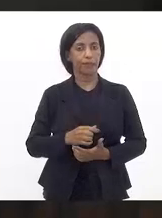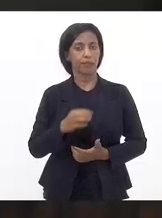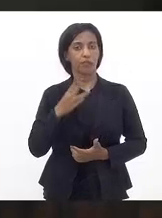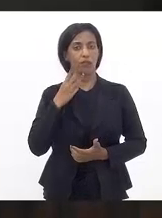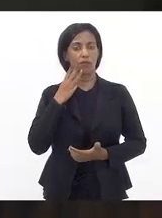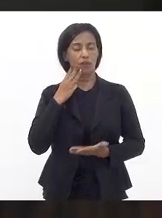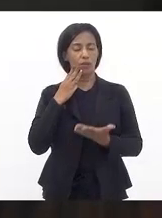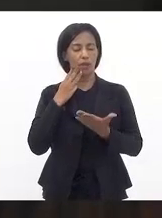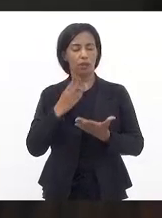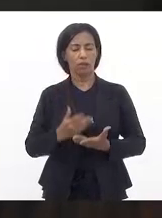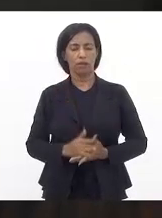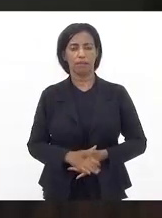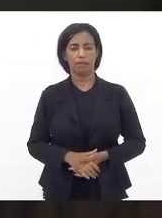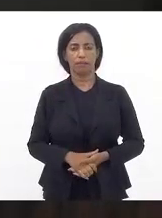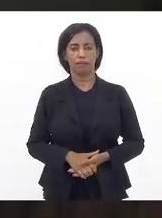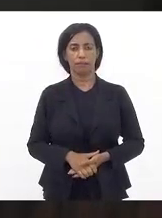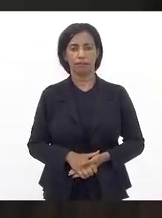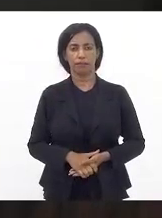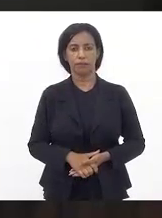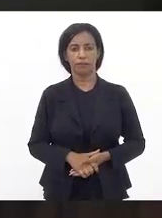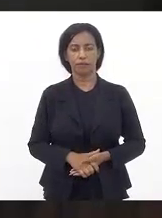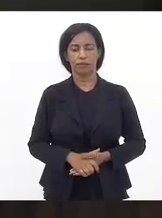waldeck Carneiro